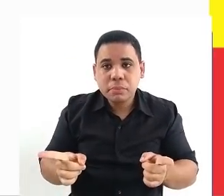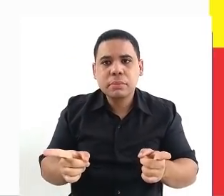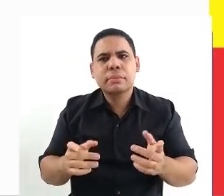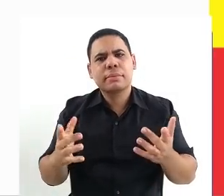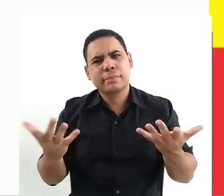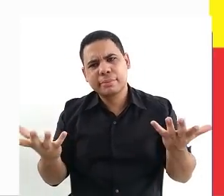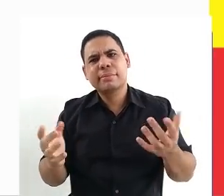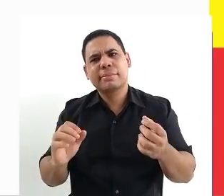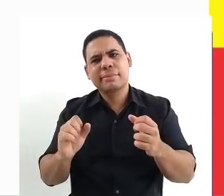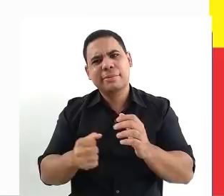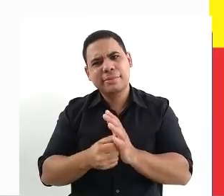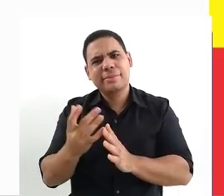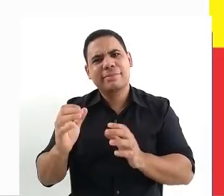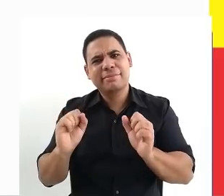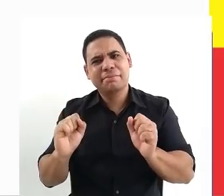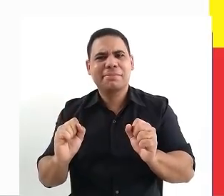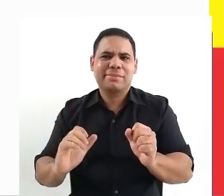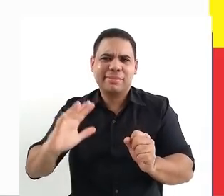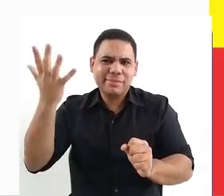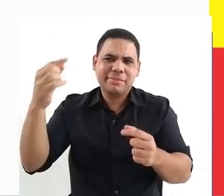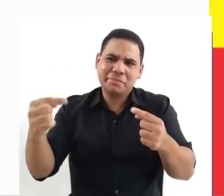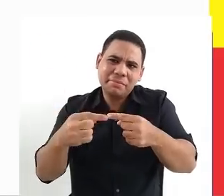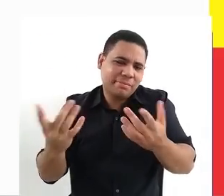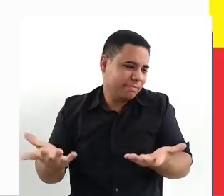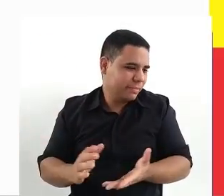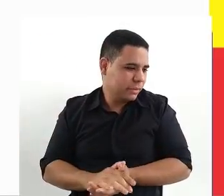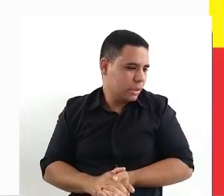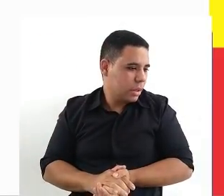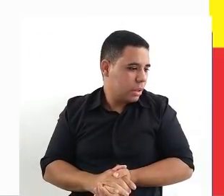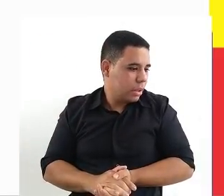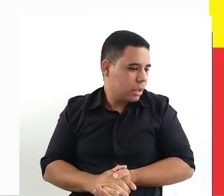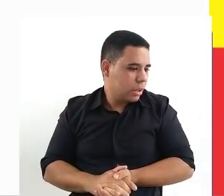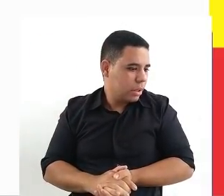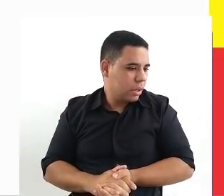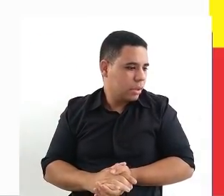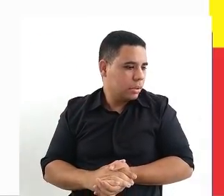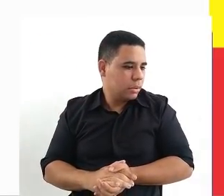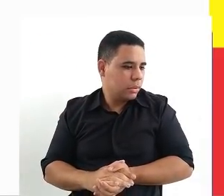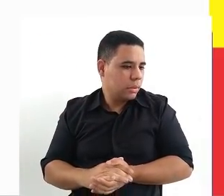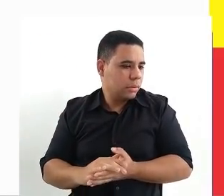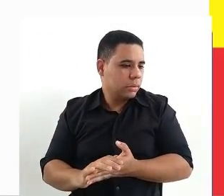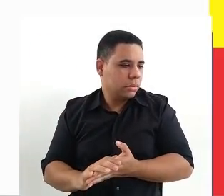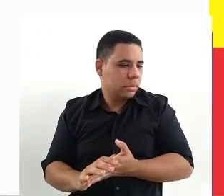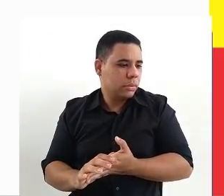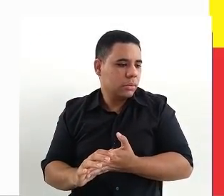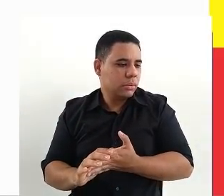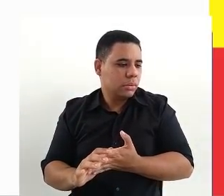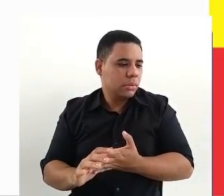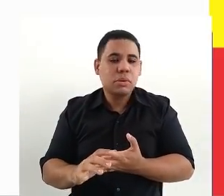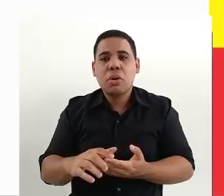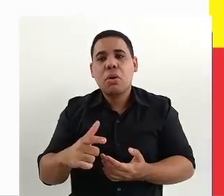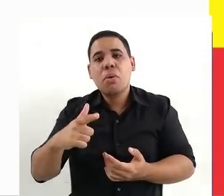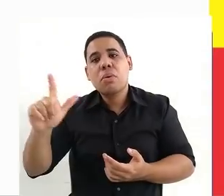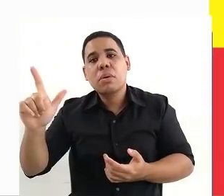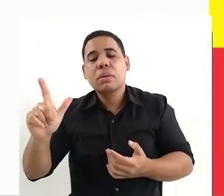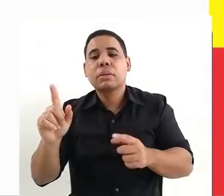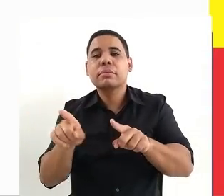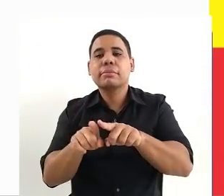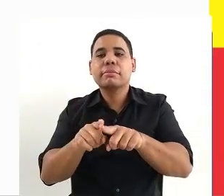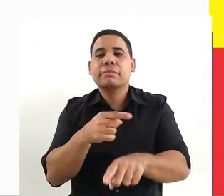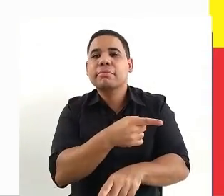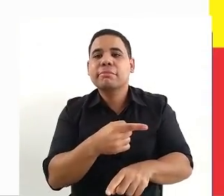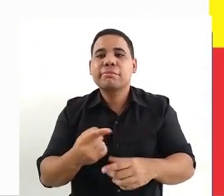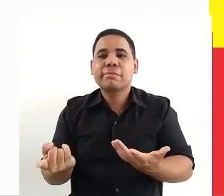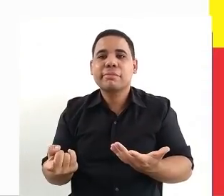os chás de revelação de bebê, que é do sexo do bebê, para saber se é menino ou menina. Ora, se uma pessoa está grávida,